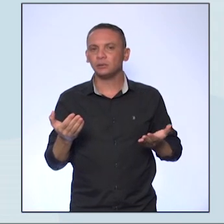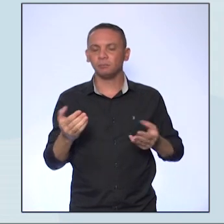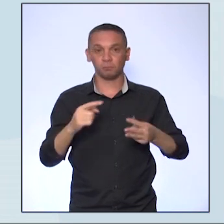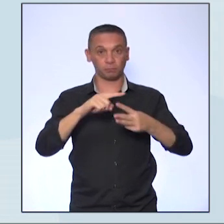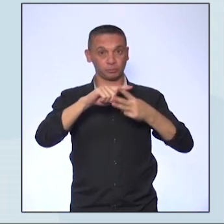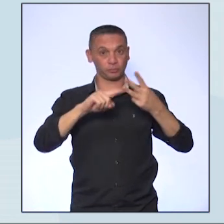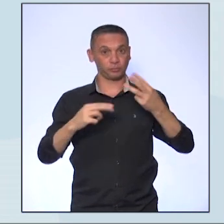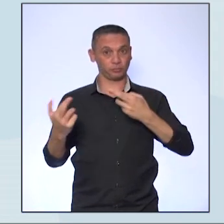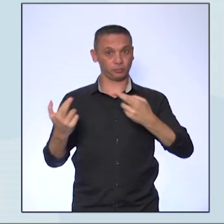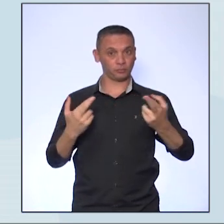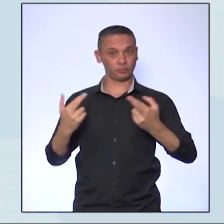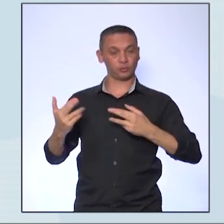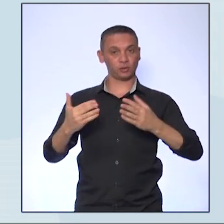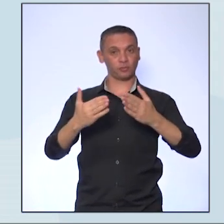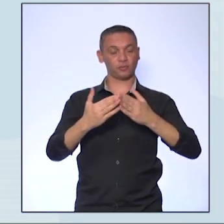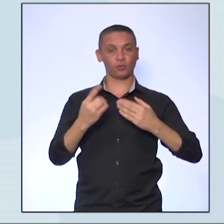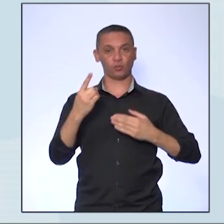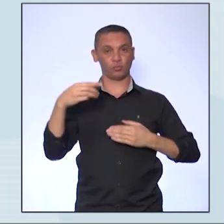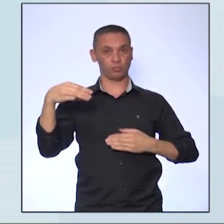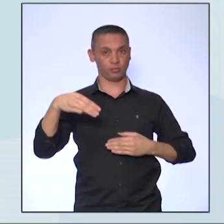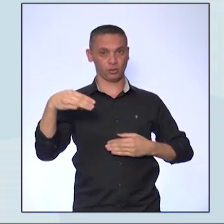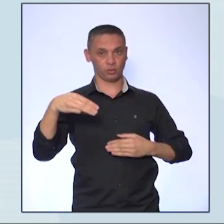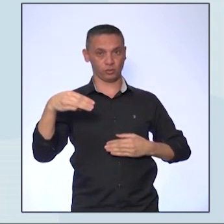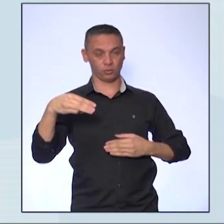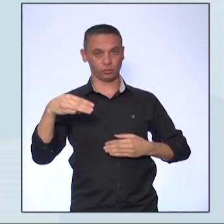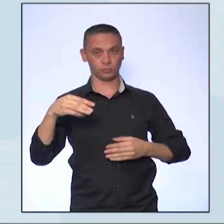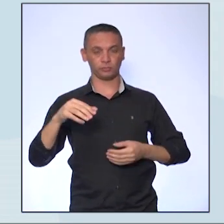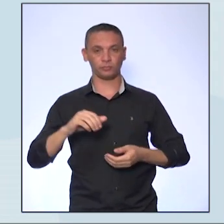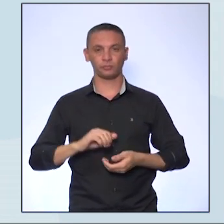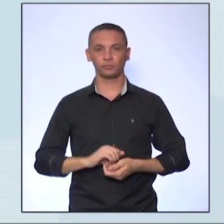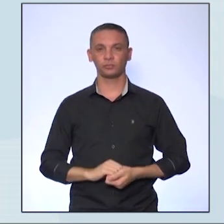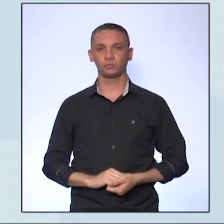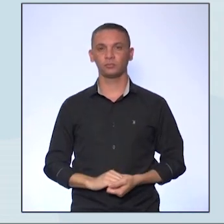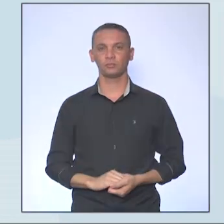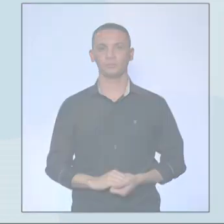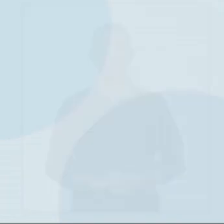ali? Por favor, respondam no chat e nós voltamos já já.